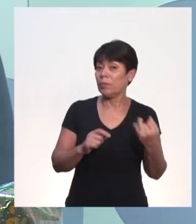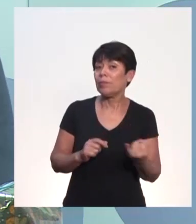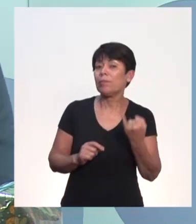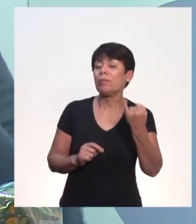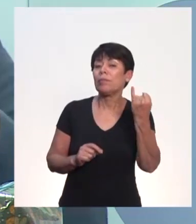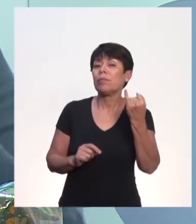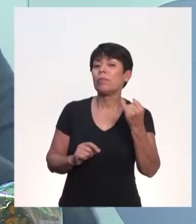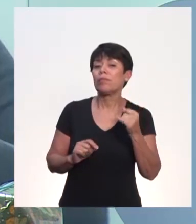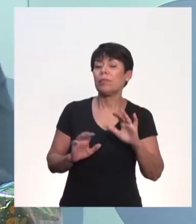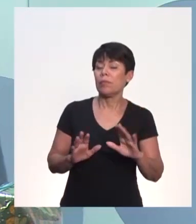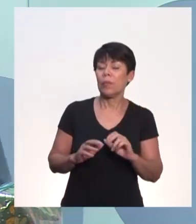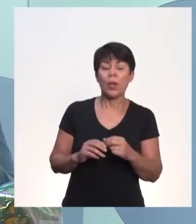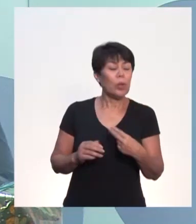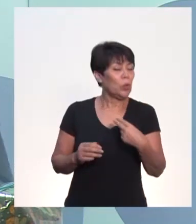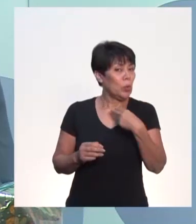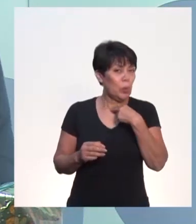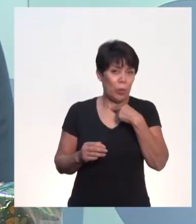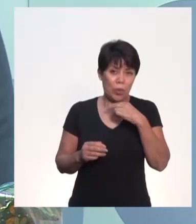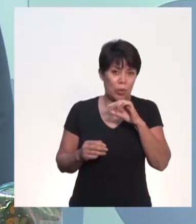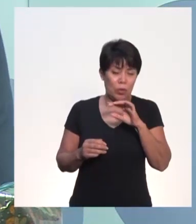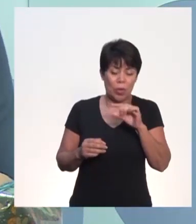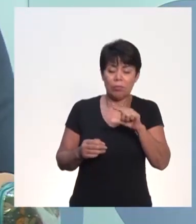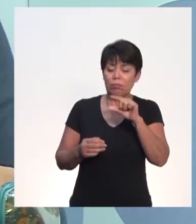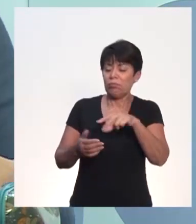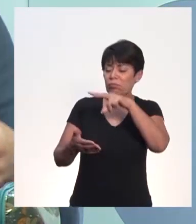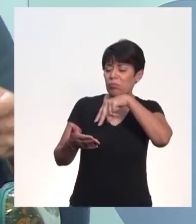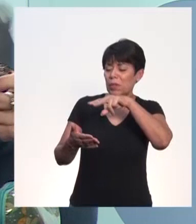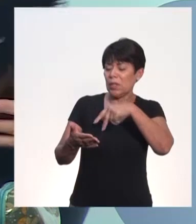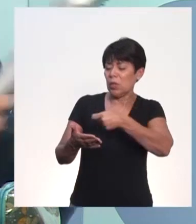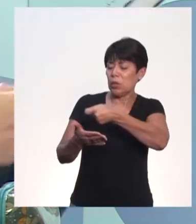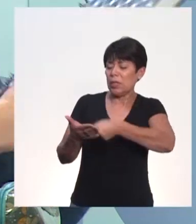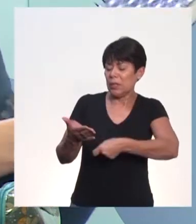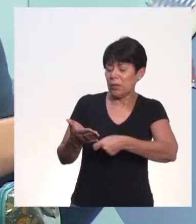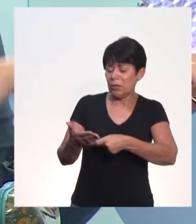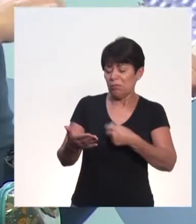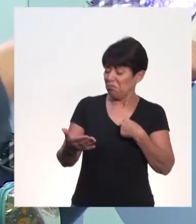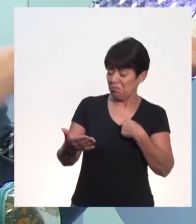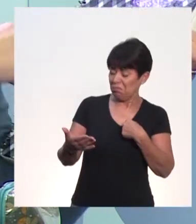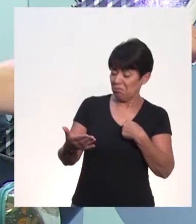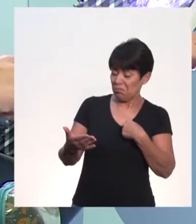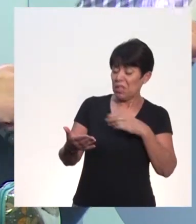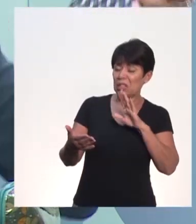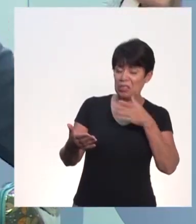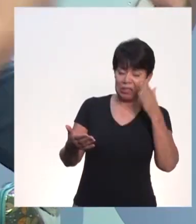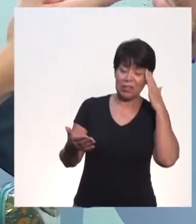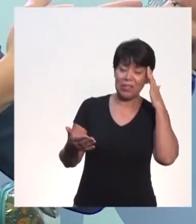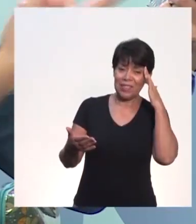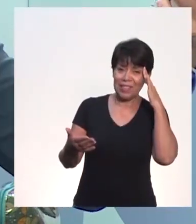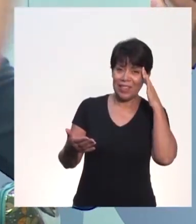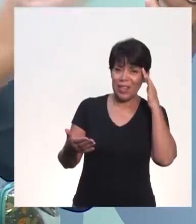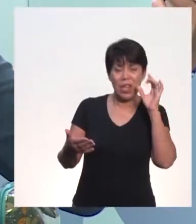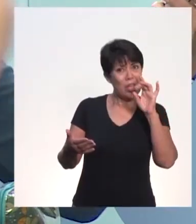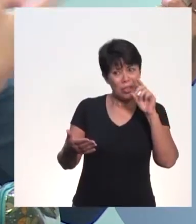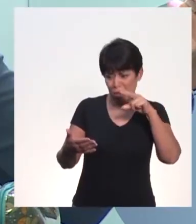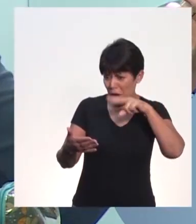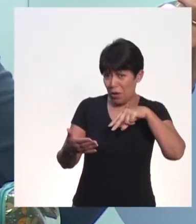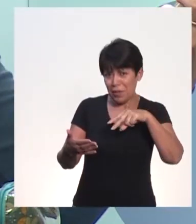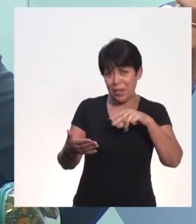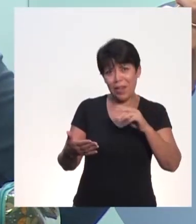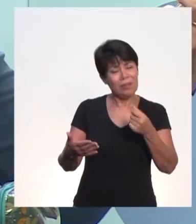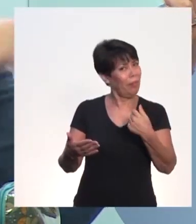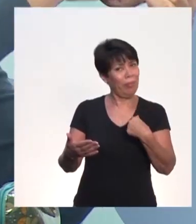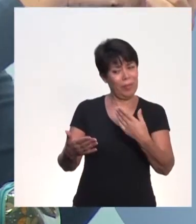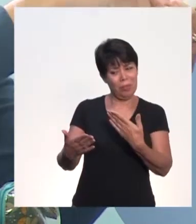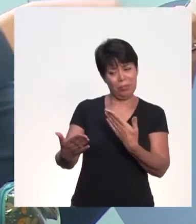eu não posso só pegar o texto pela primeira vez e achar que eu já vou saber, só de olhar para o texto e o texto olhar para